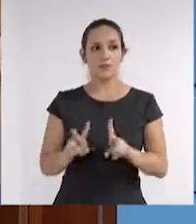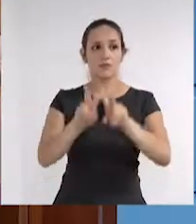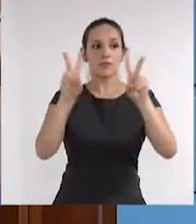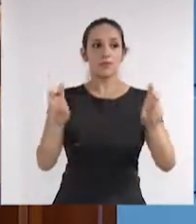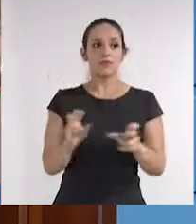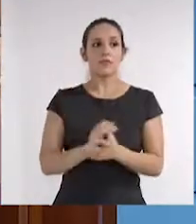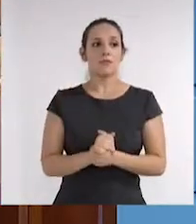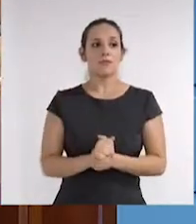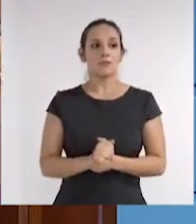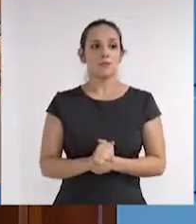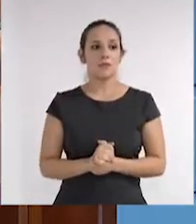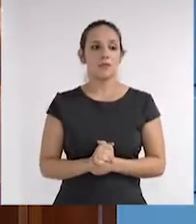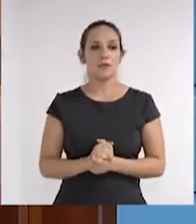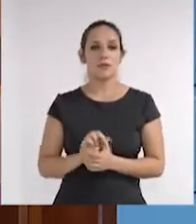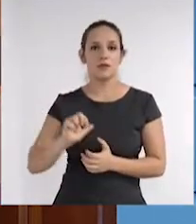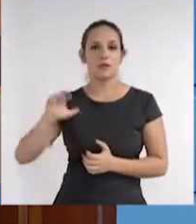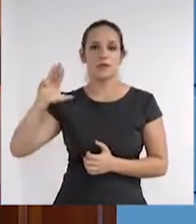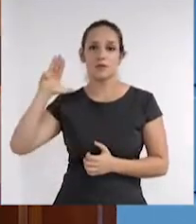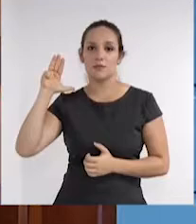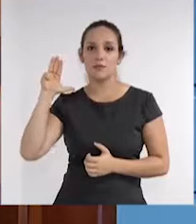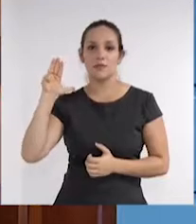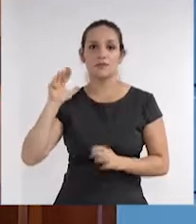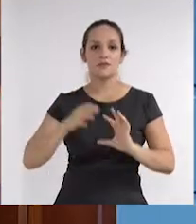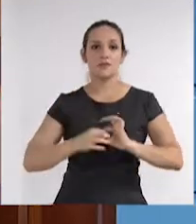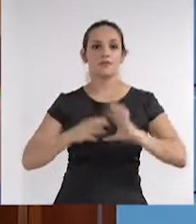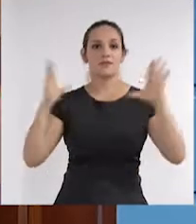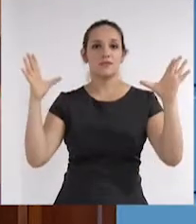termo, Lula livre. Lula livre.